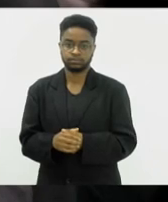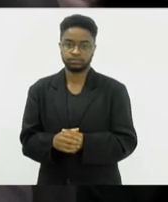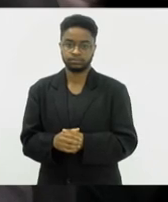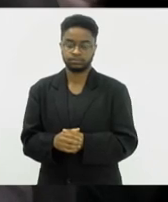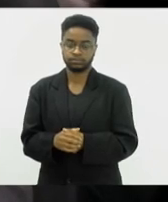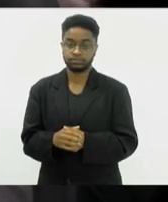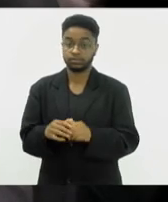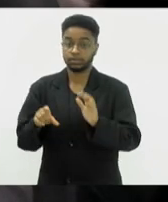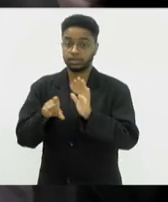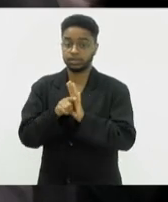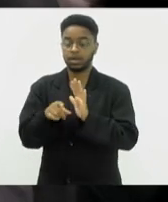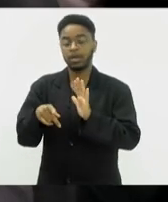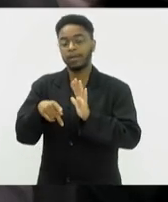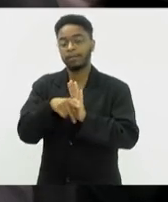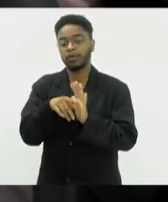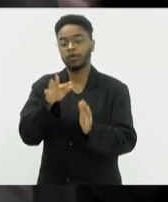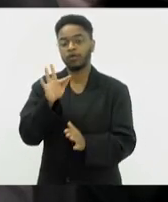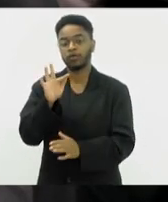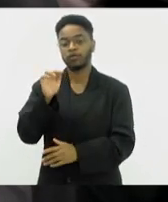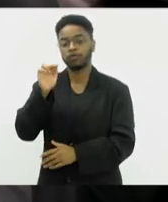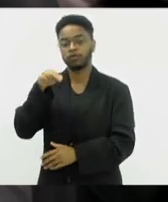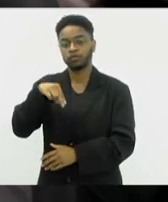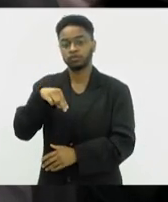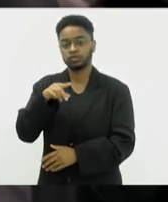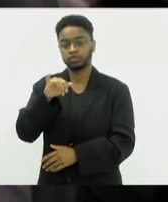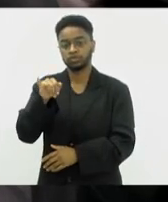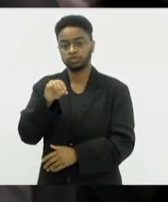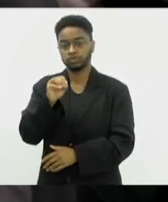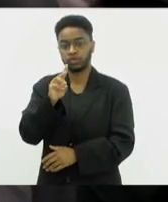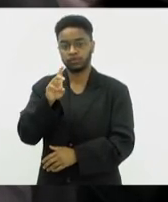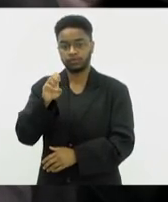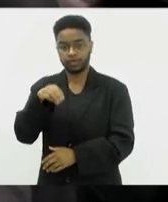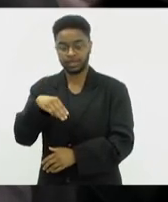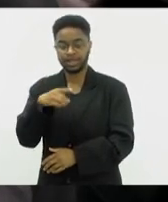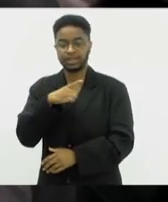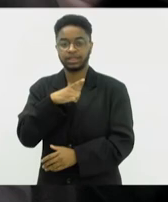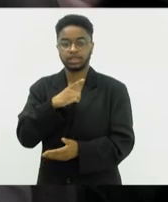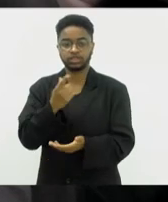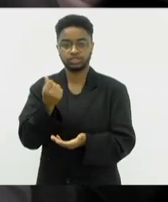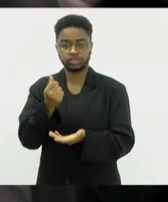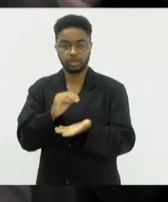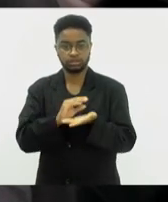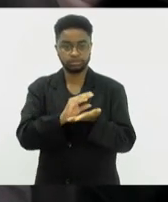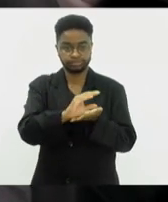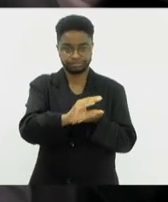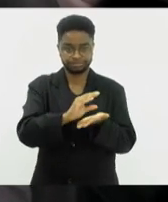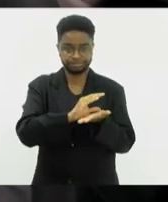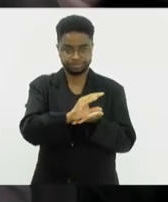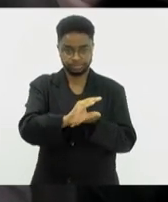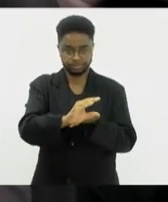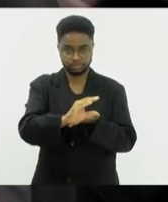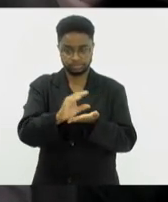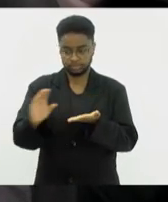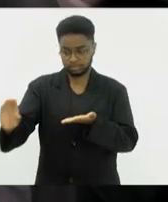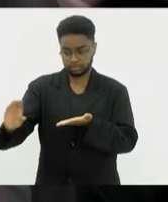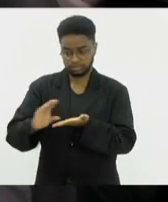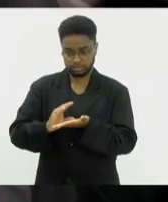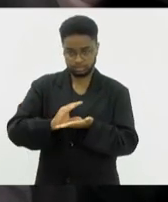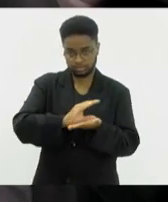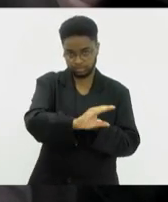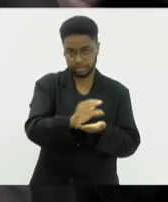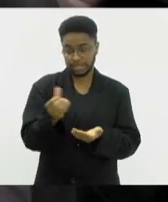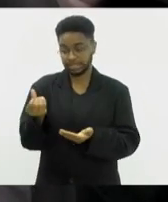a lei do FUNJOVEM, que previa essa fonte de receita para abastecer o FUNJOVEM,